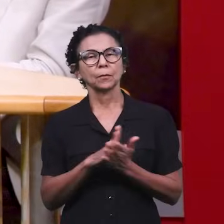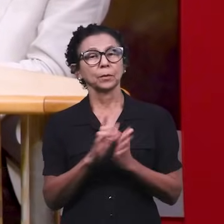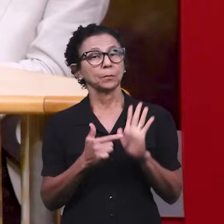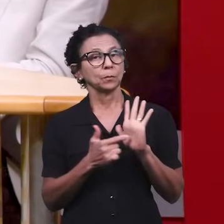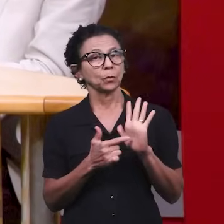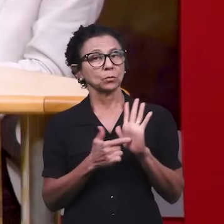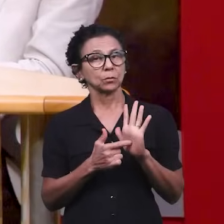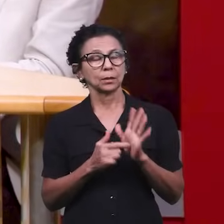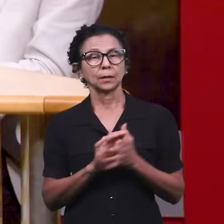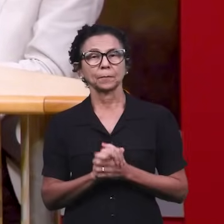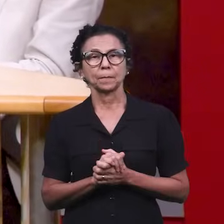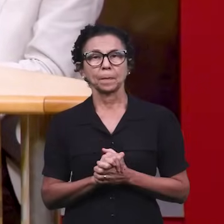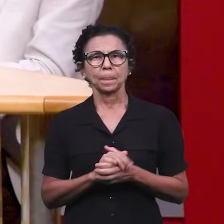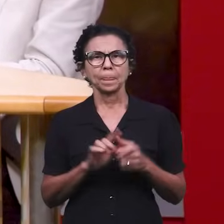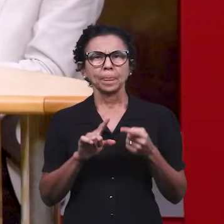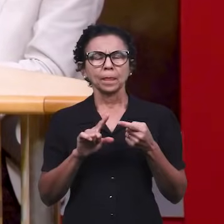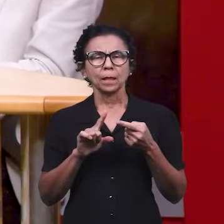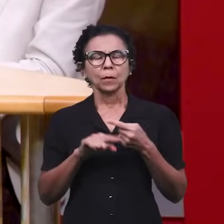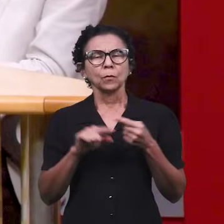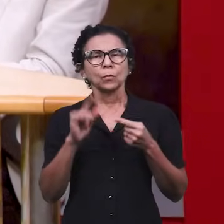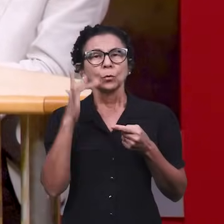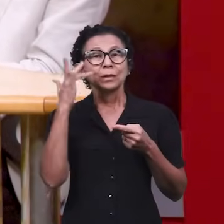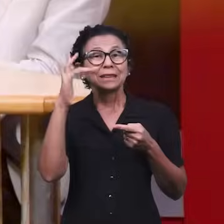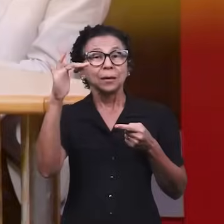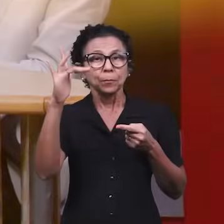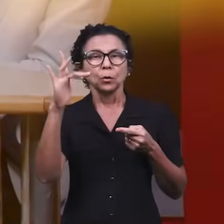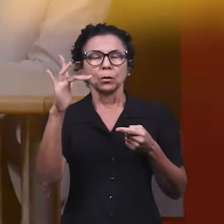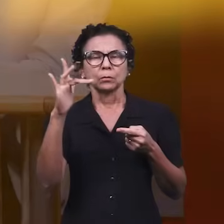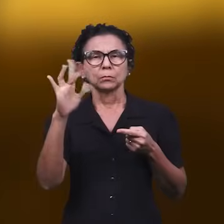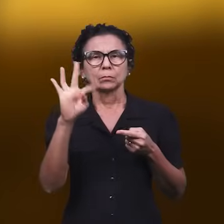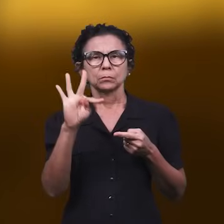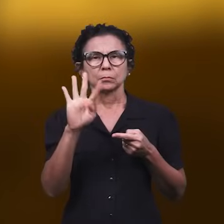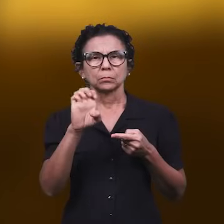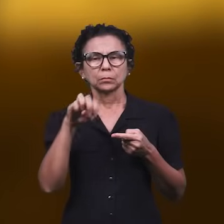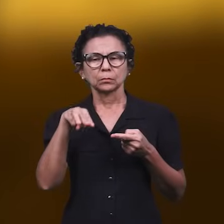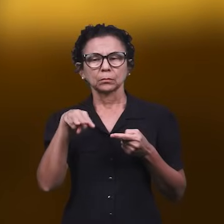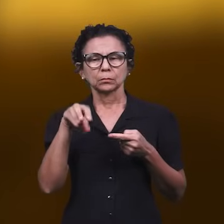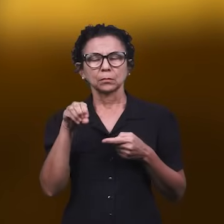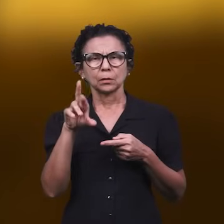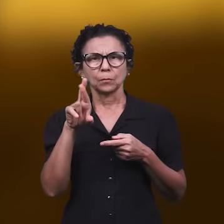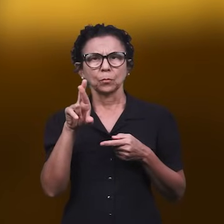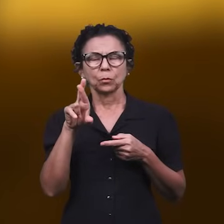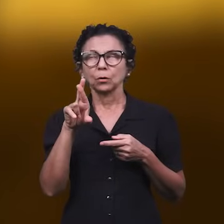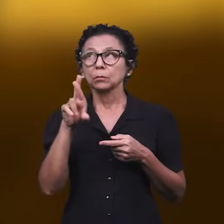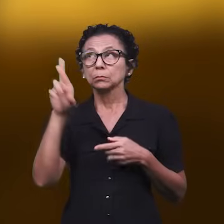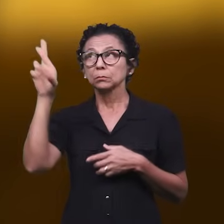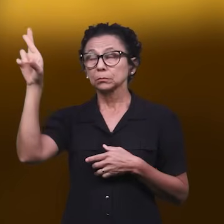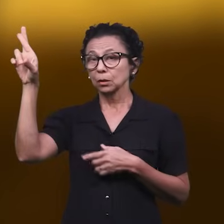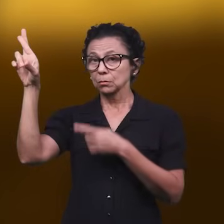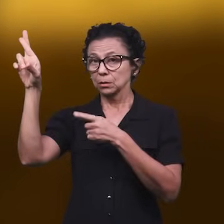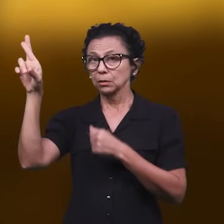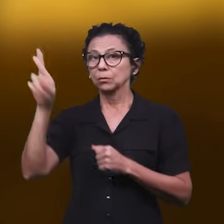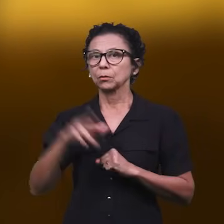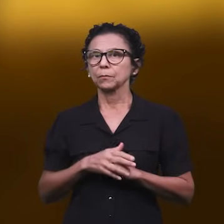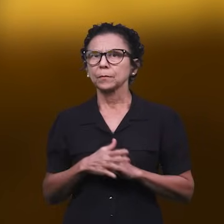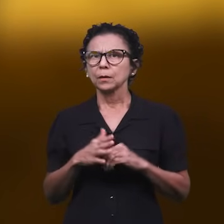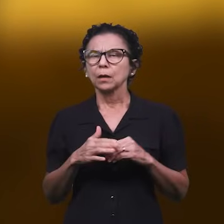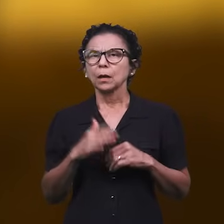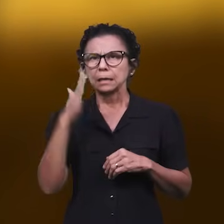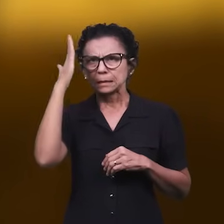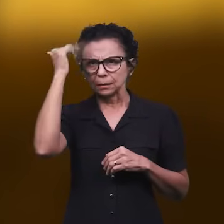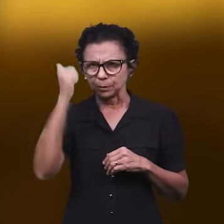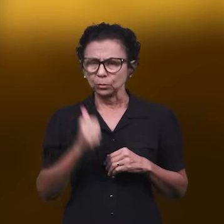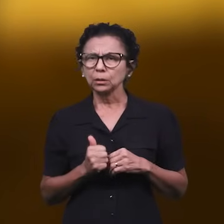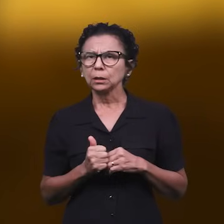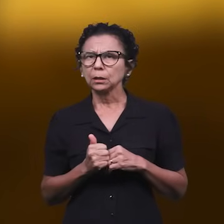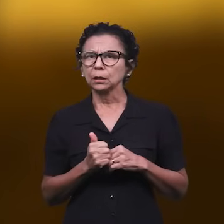é o princípio e é o fim. Assim, o temor do Senhor é o princípio da sabedoria. E depois Salomão encerra